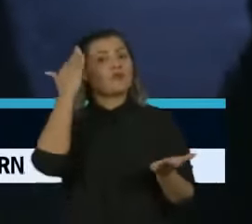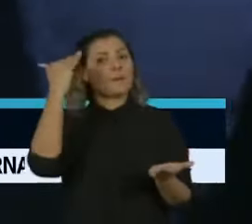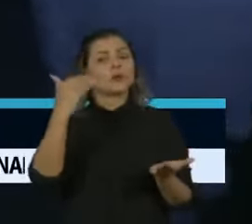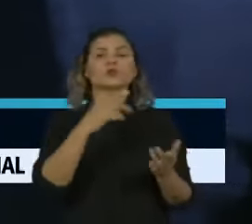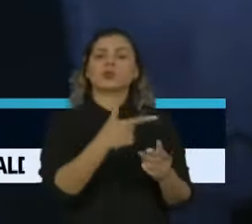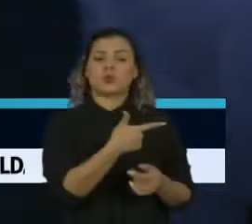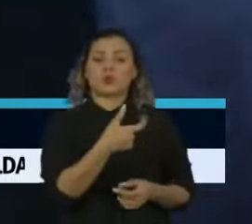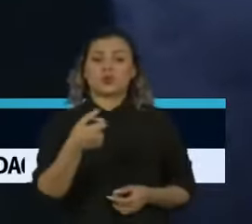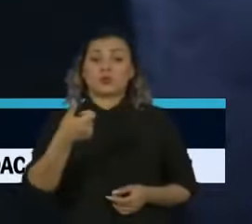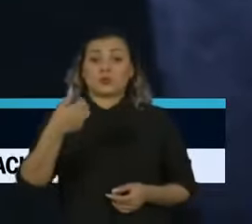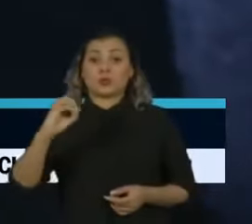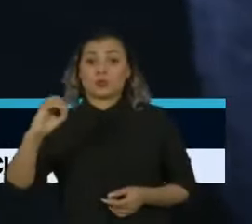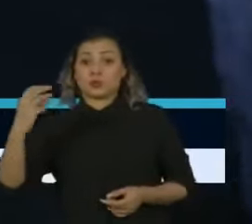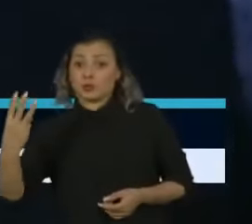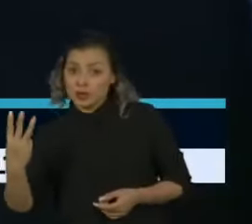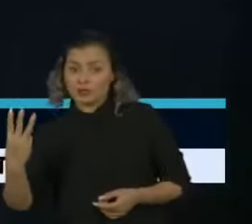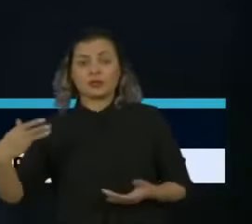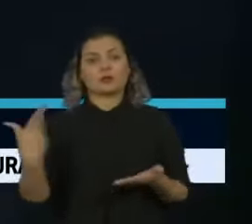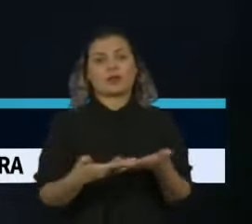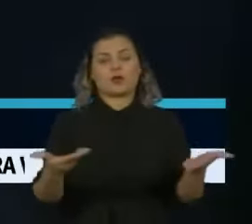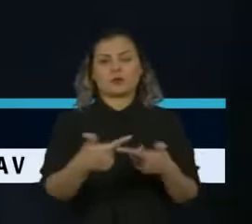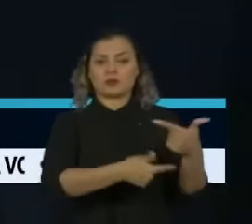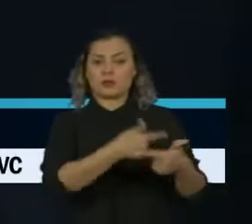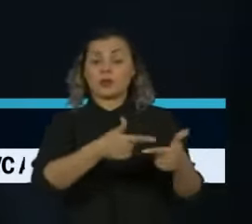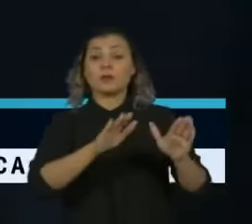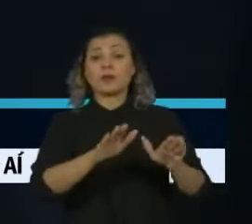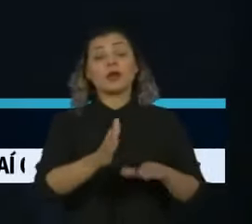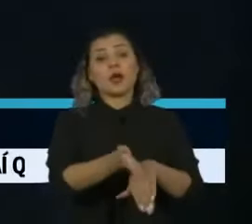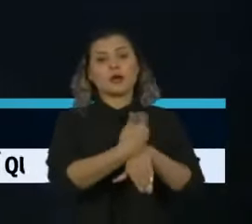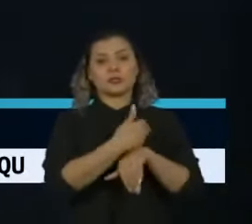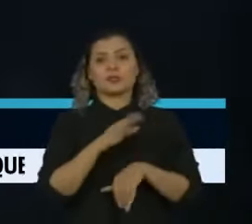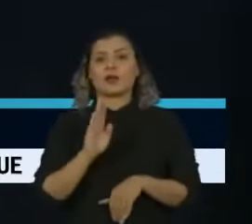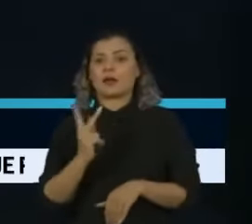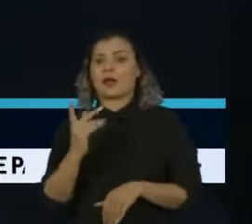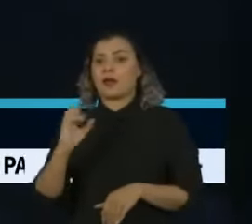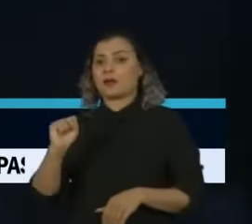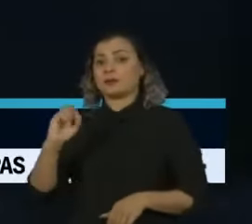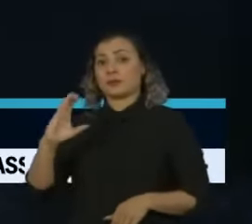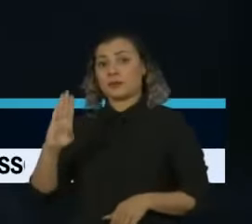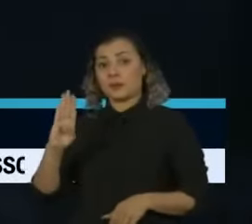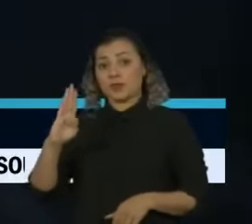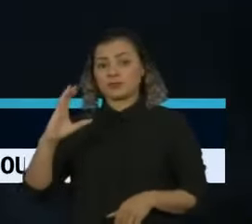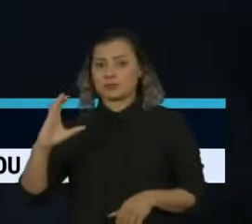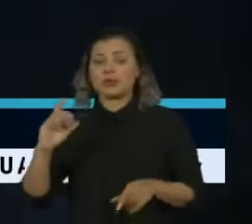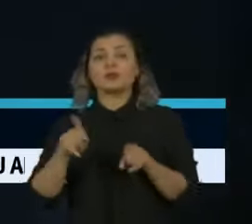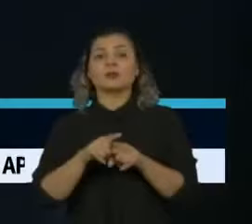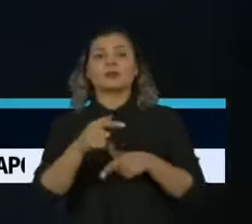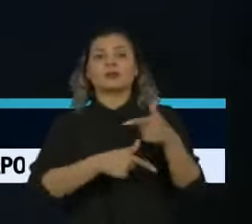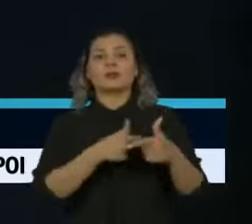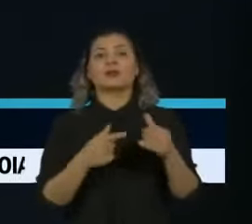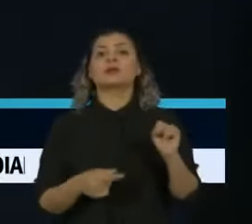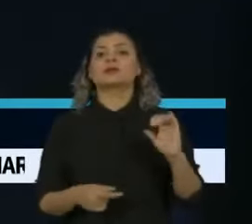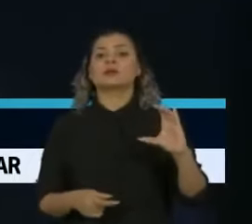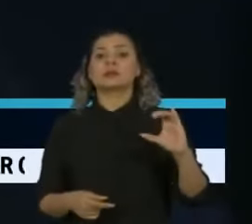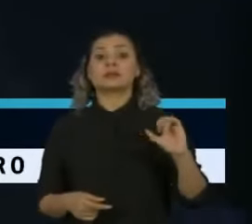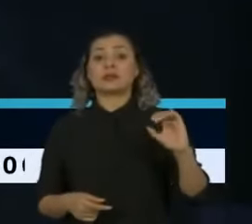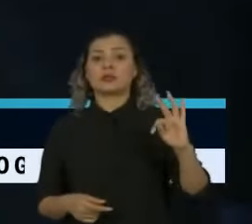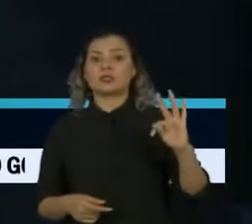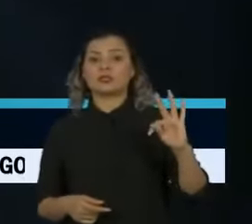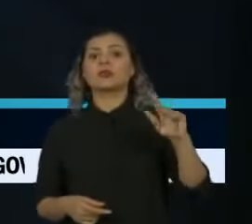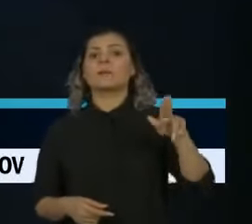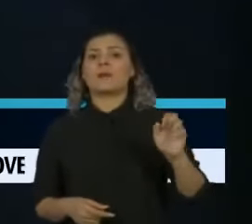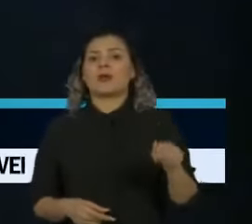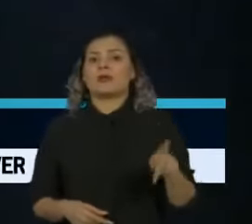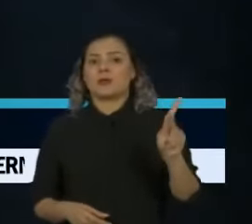desde 2003. Antes de chegar ao HSBC, Brandão permaneceu mais de 10 anos no Citibank. A nomeação foi considerada